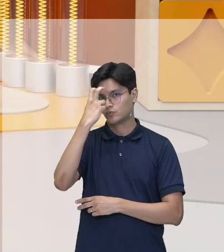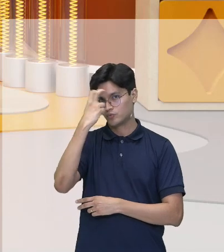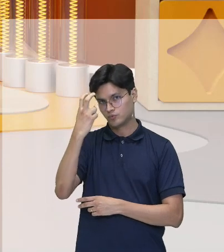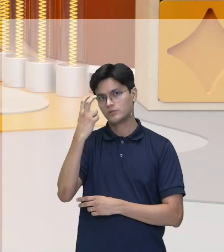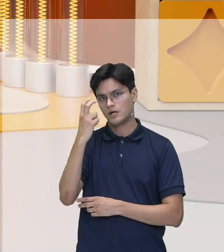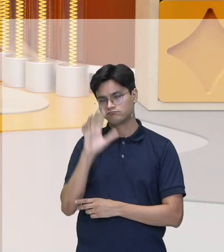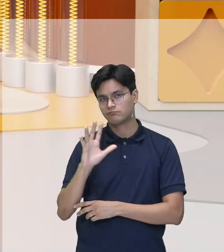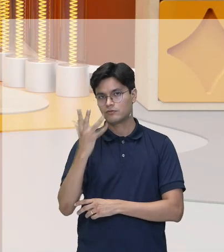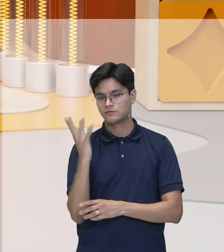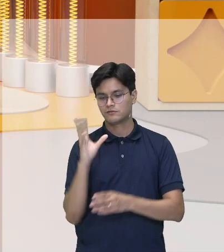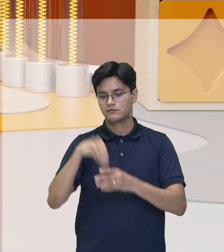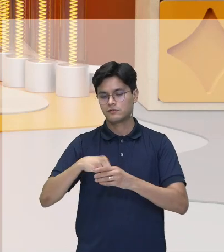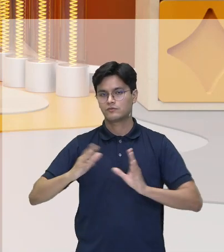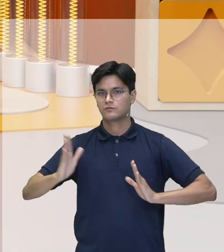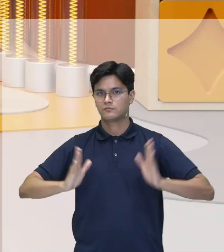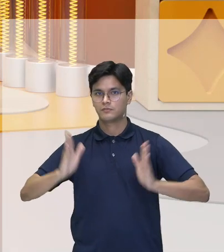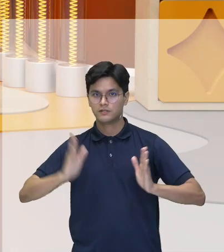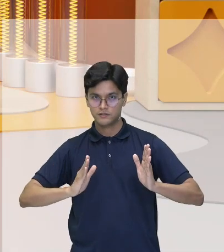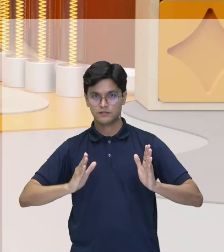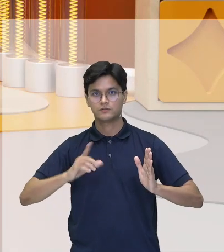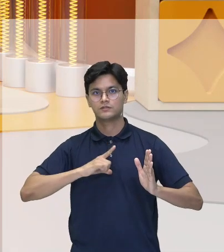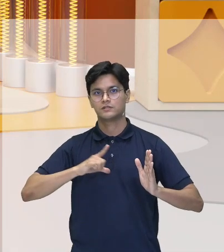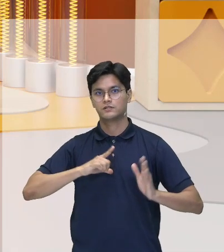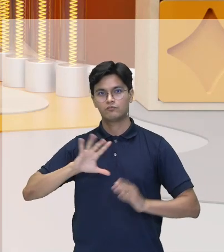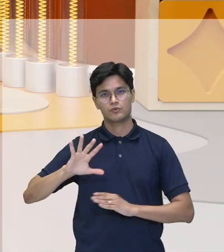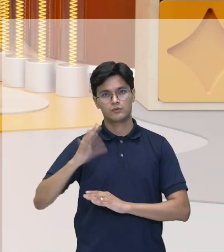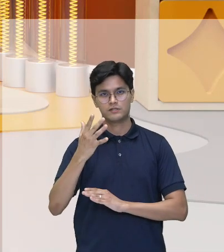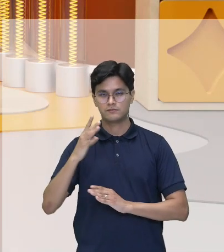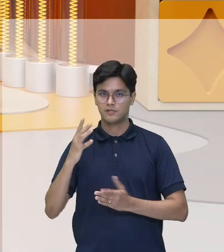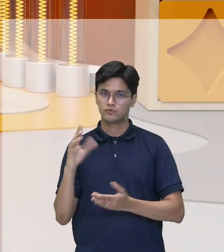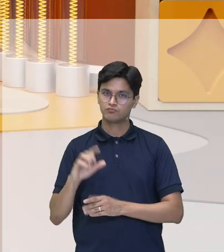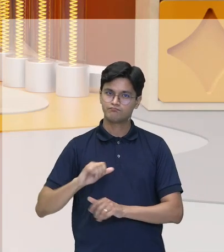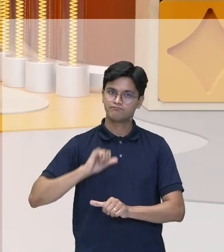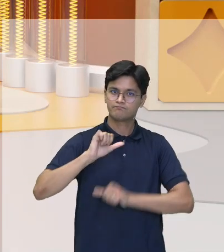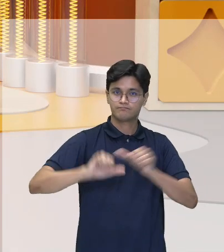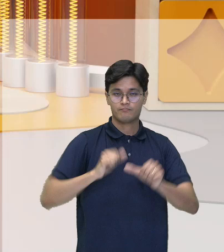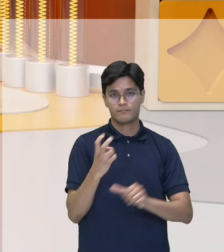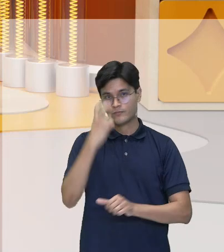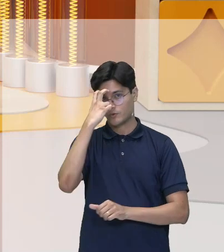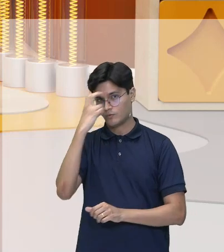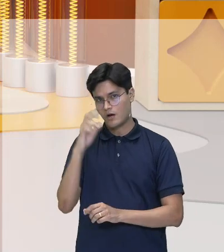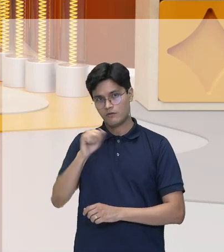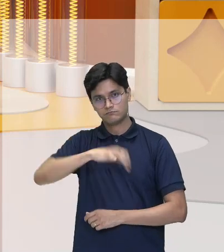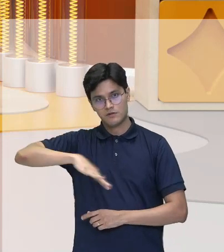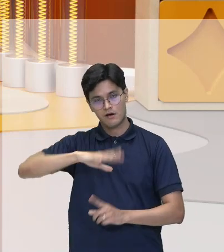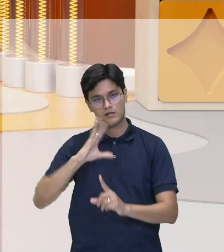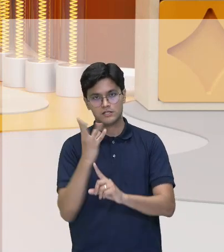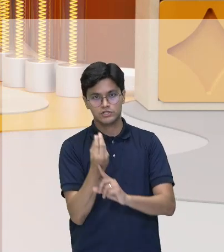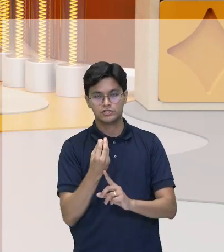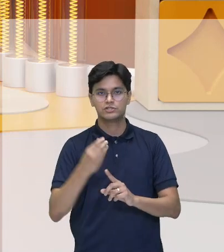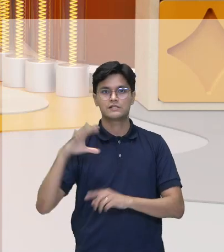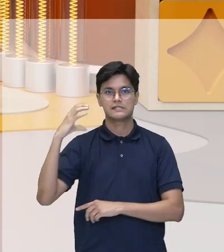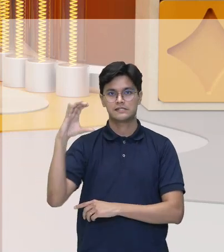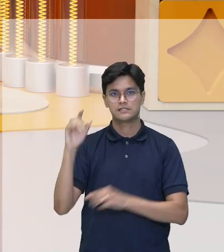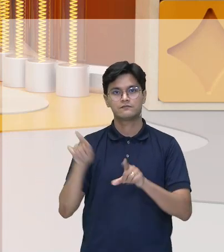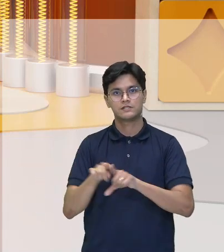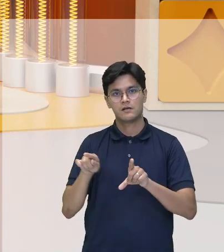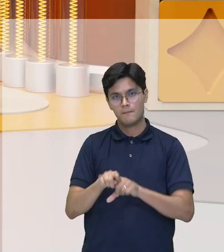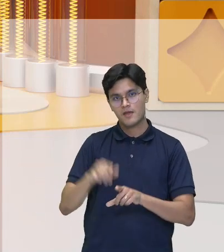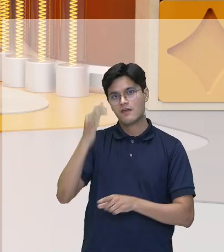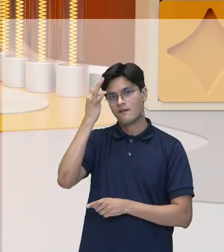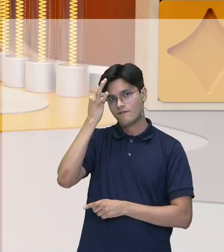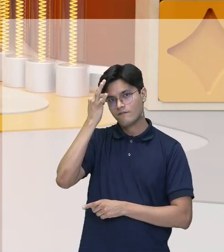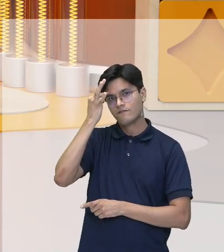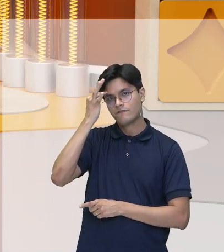desenvolvimento comercial ele proporcionou o surgimento e o fortalecimento da burguesia, um